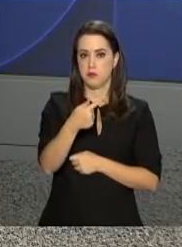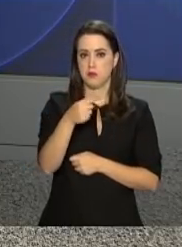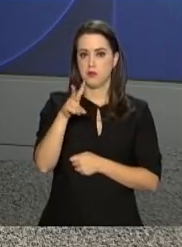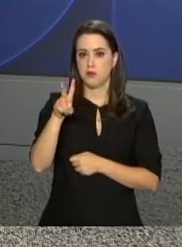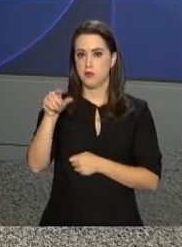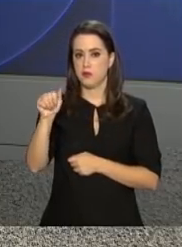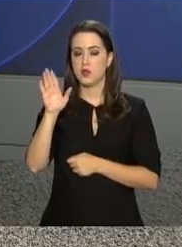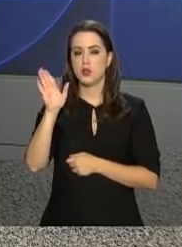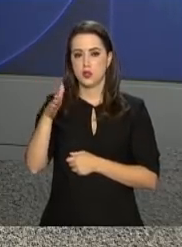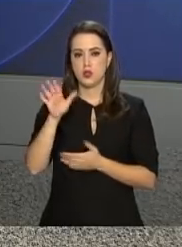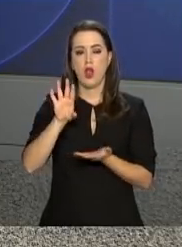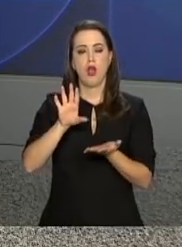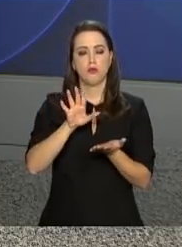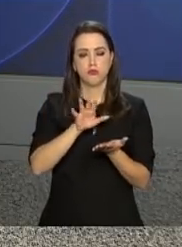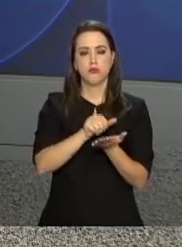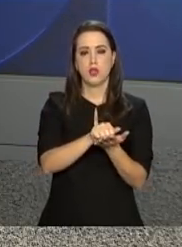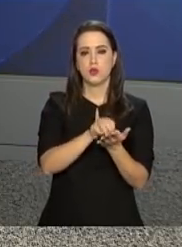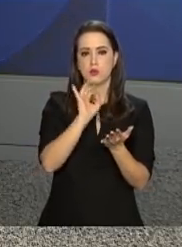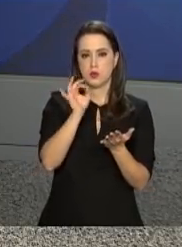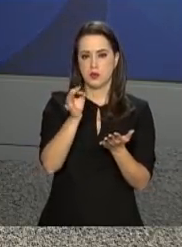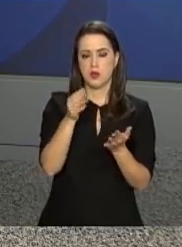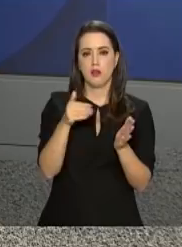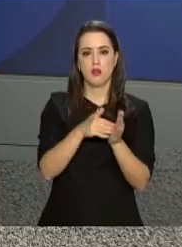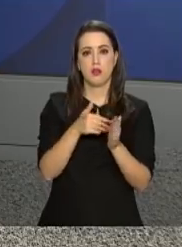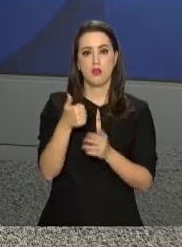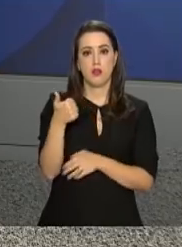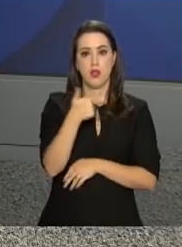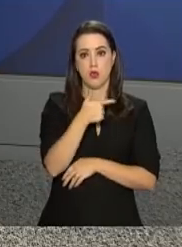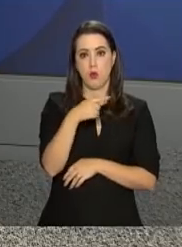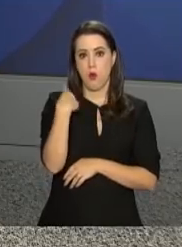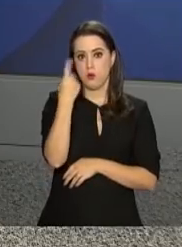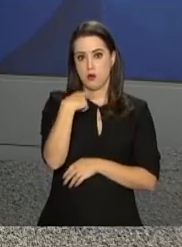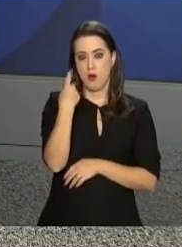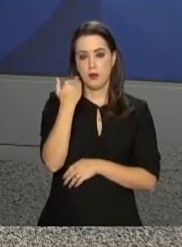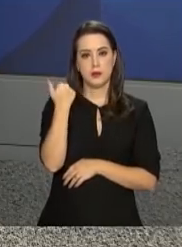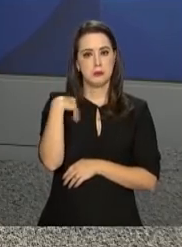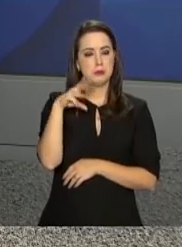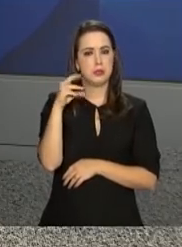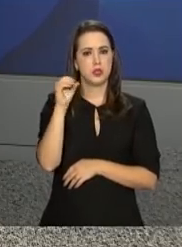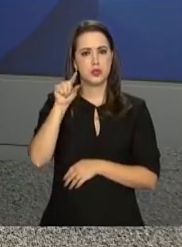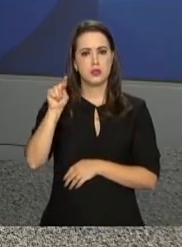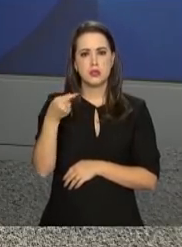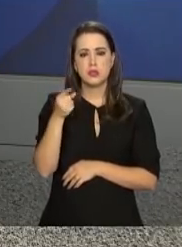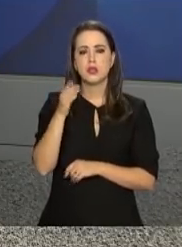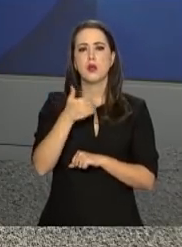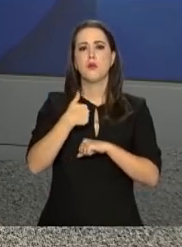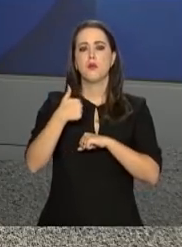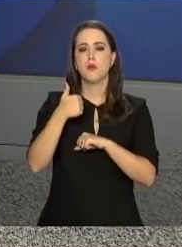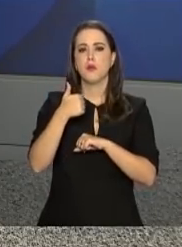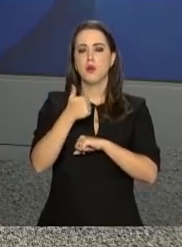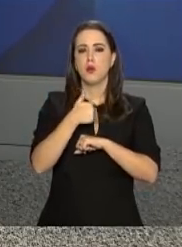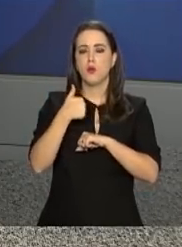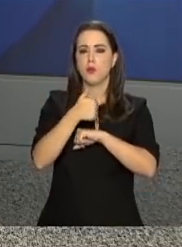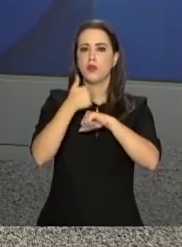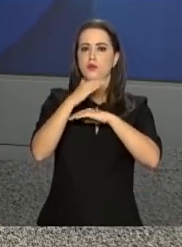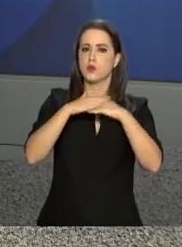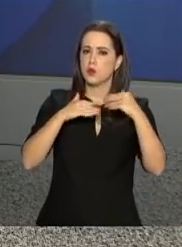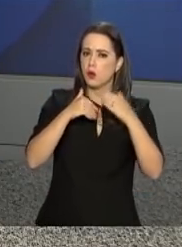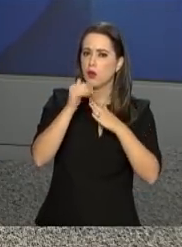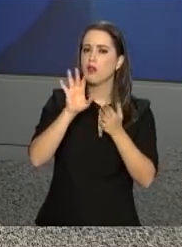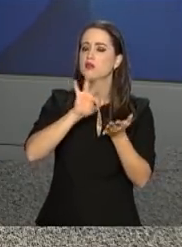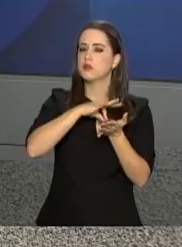das vagas já foram preenchidas até o meio-dia mais de 30.000 profissionais com registro No Brasil se